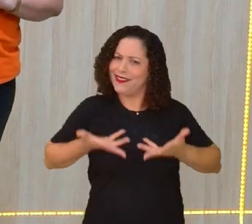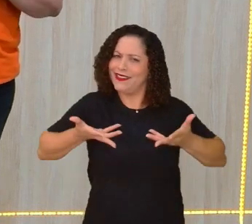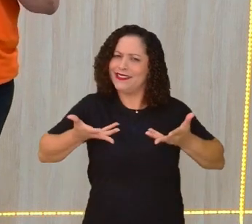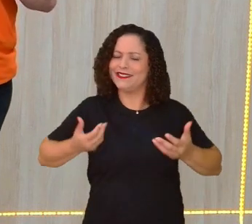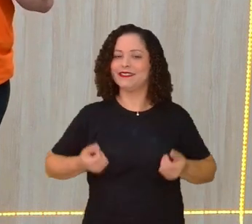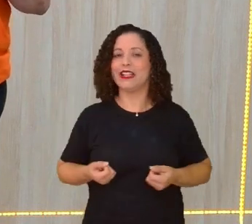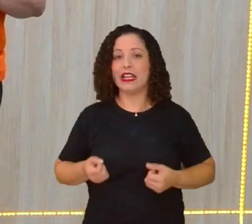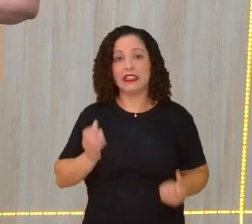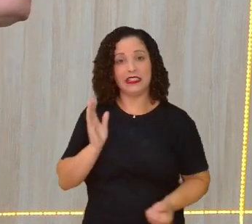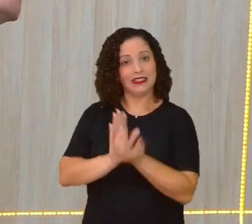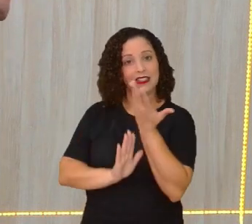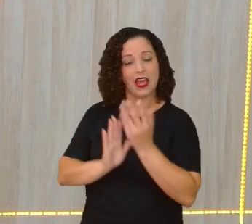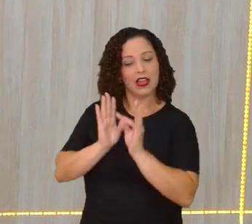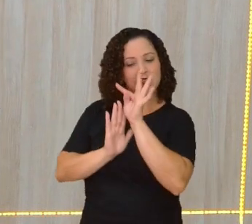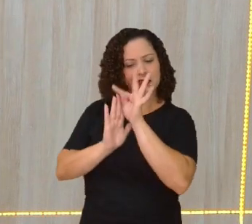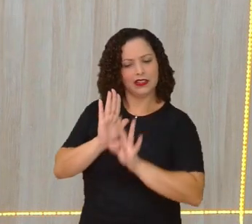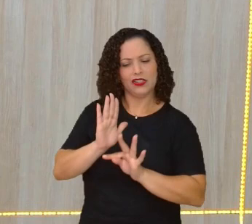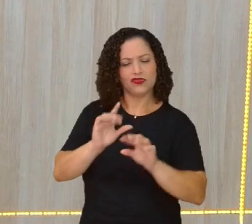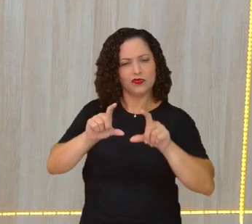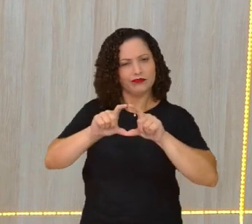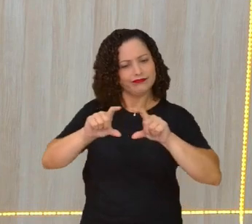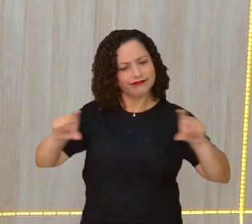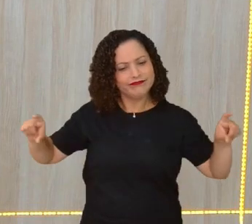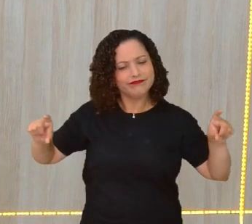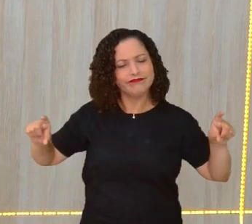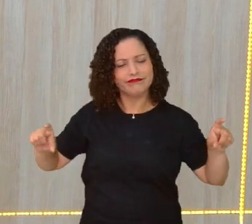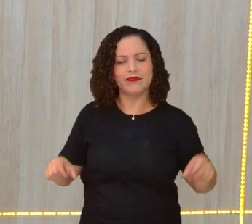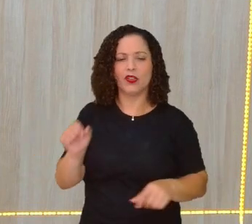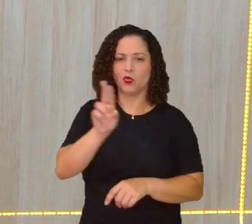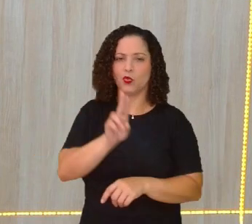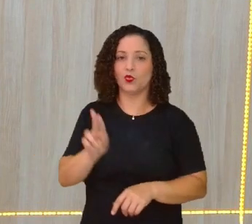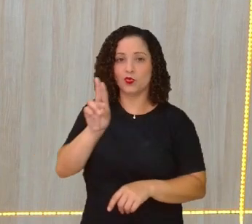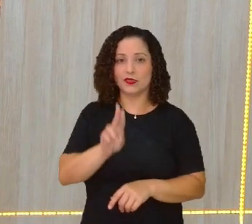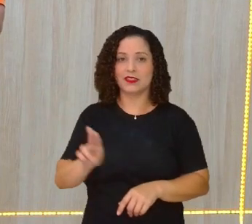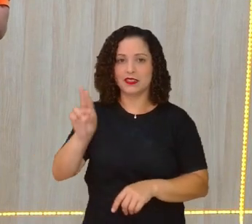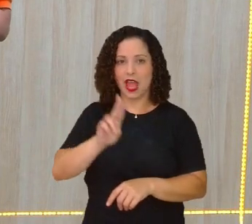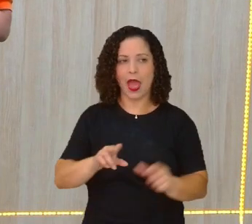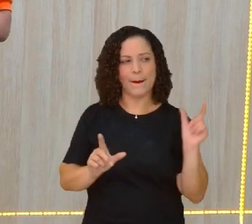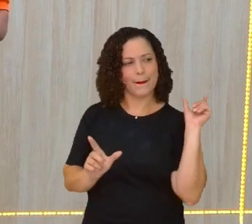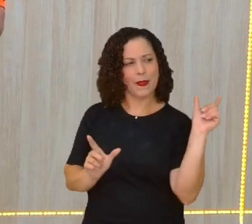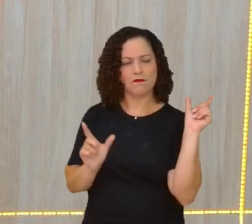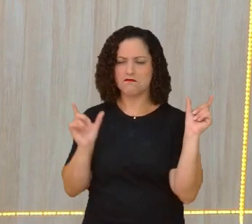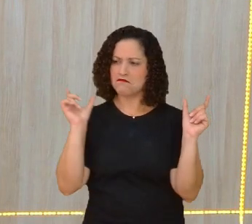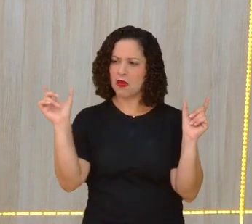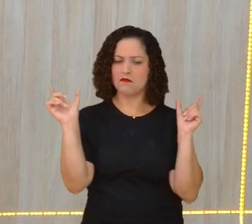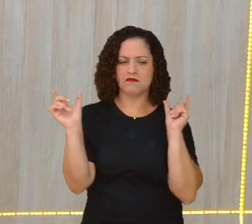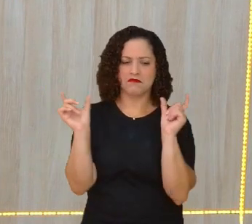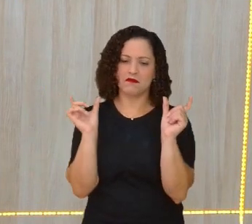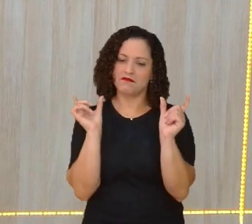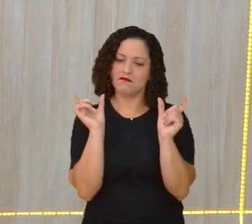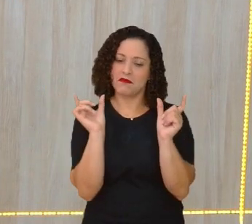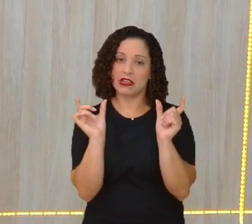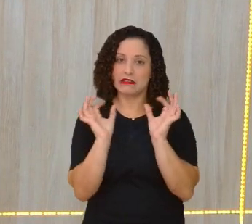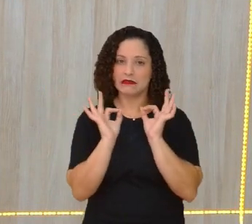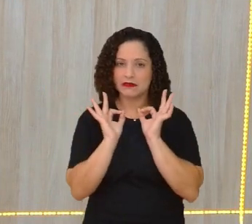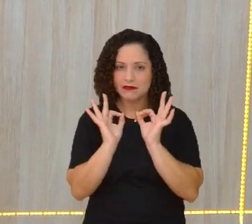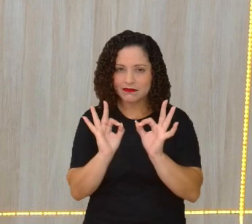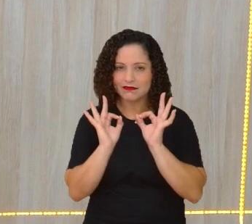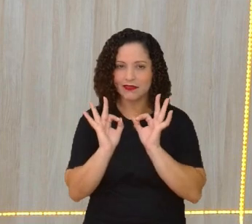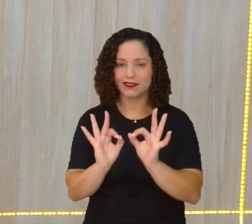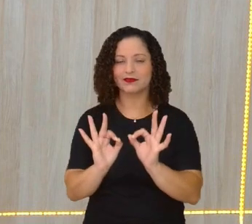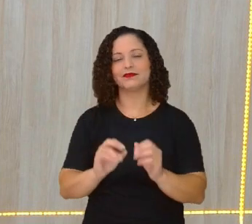texto estruturando os períodos, utilizando os adjuntos adverbiais quando necessário.